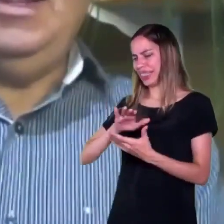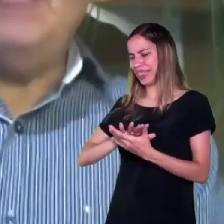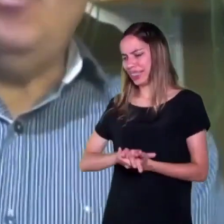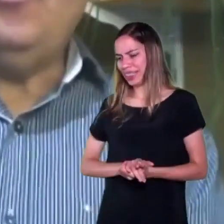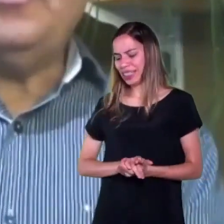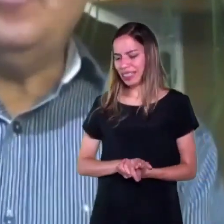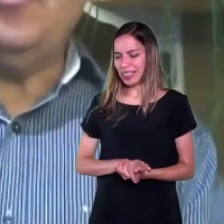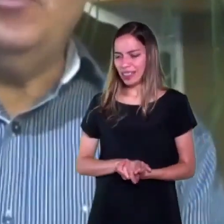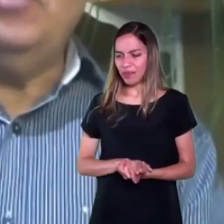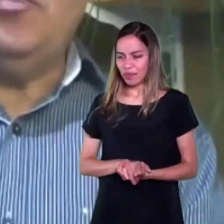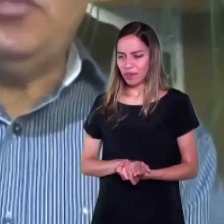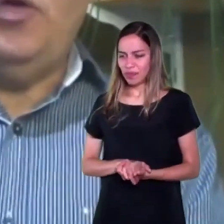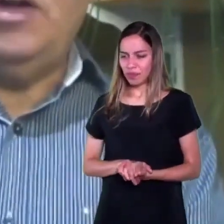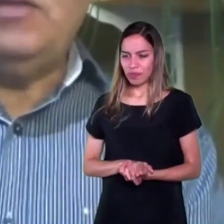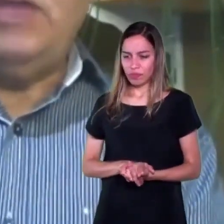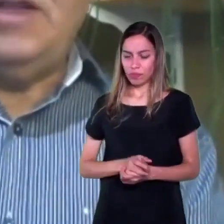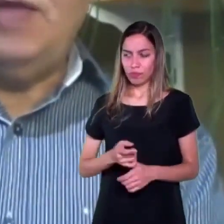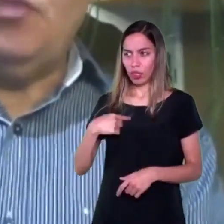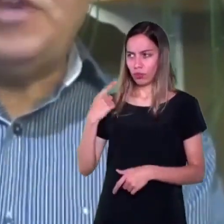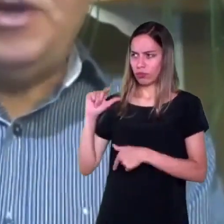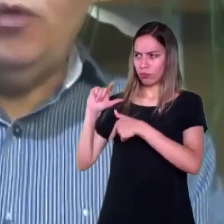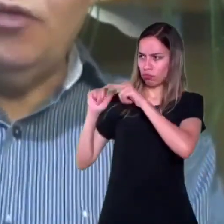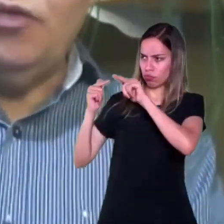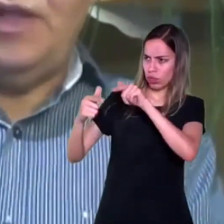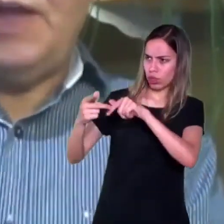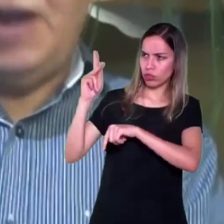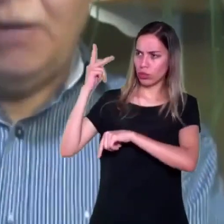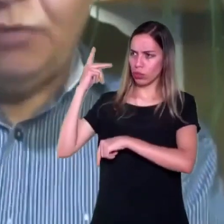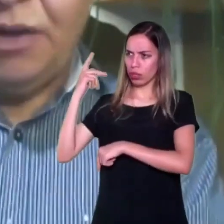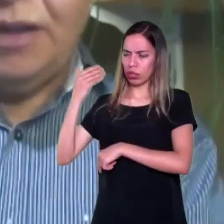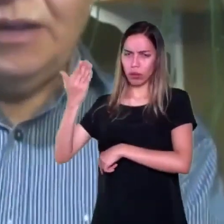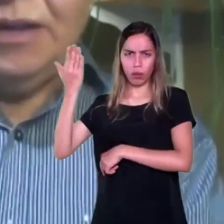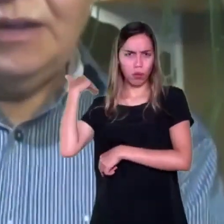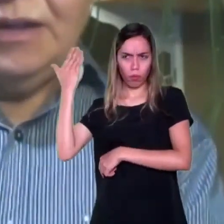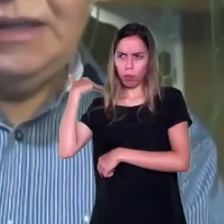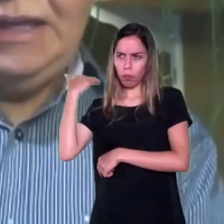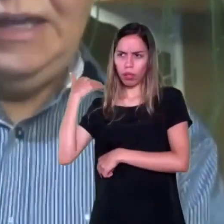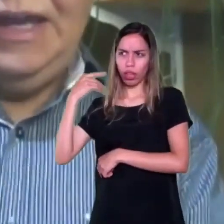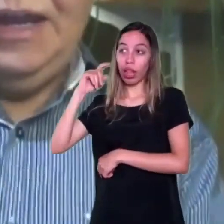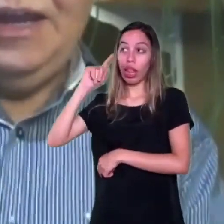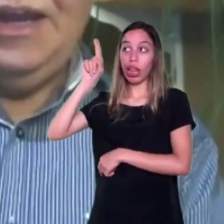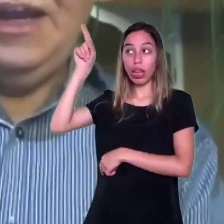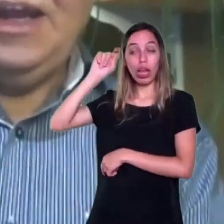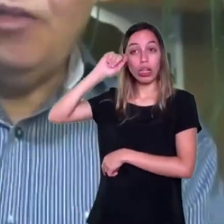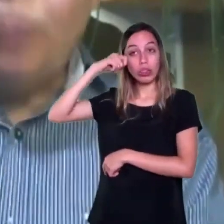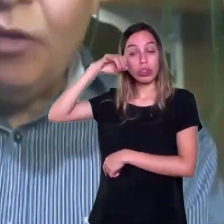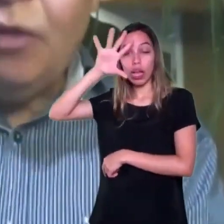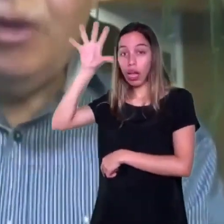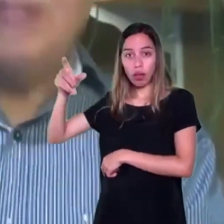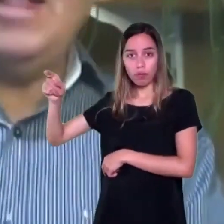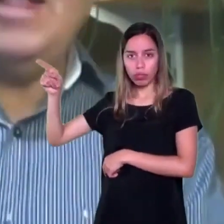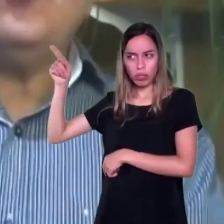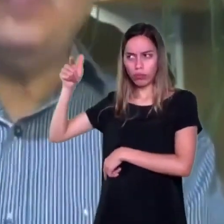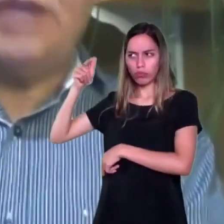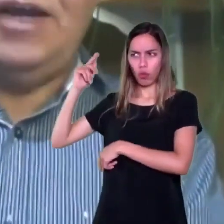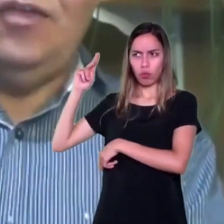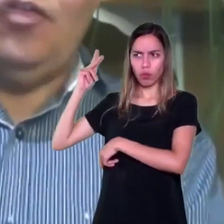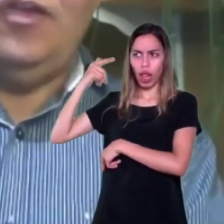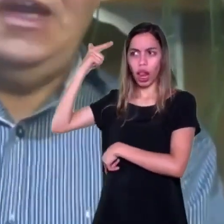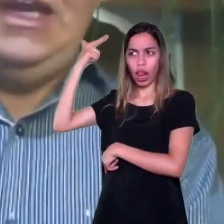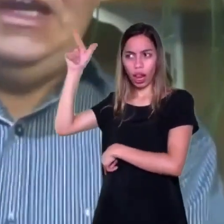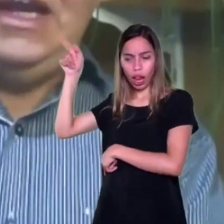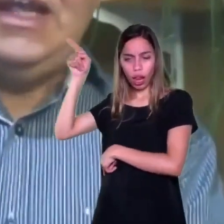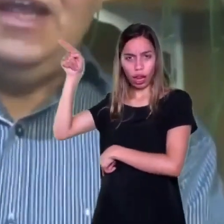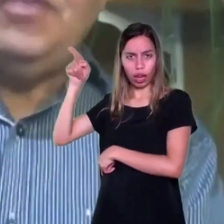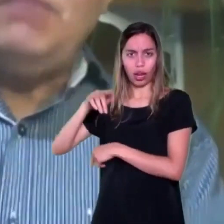Porque a nossa tradição de história vem lá dos griots, lá na África, que são relatos